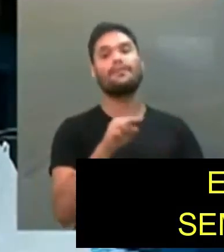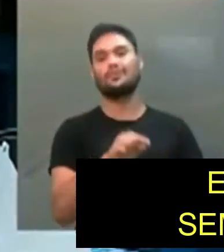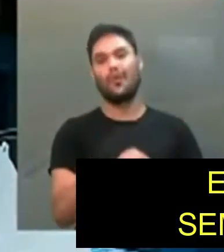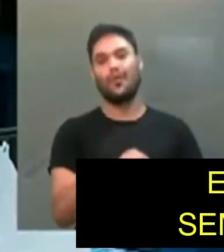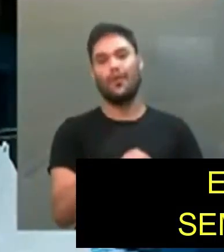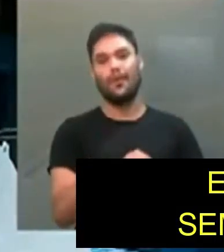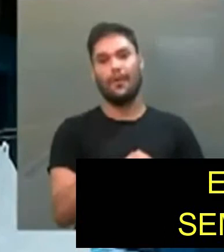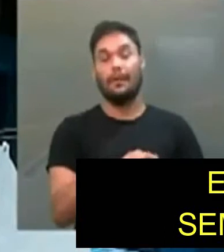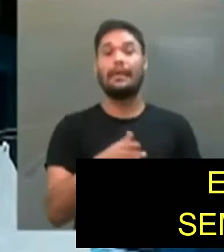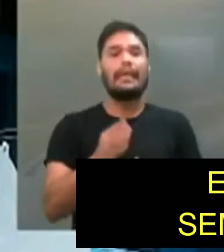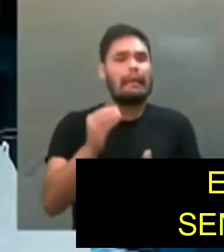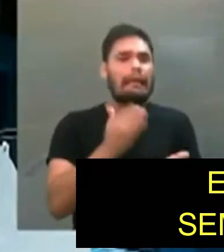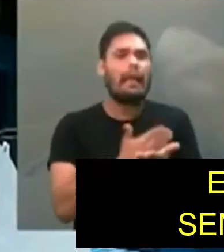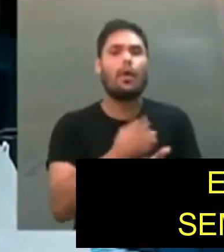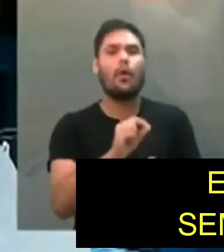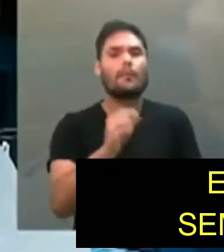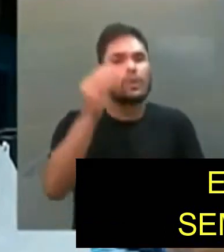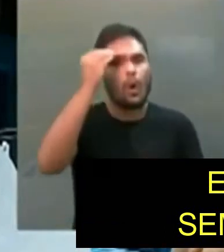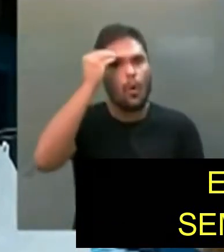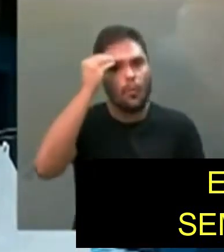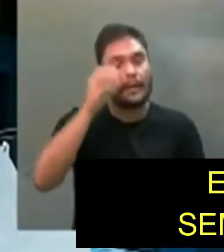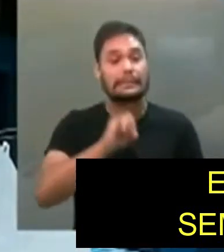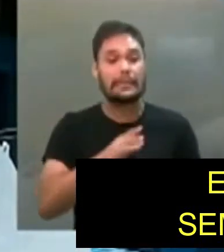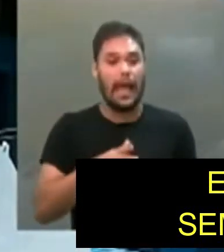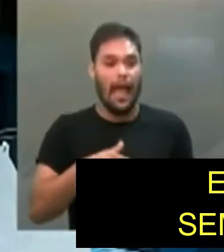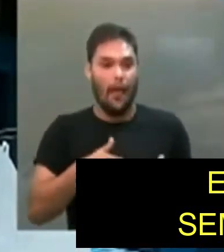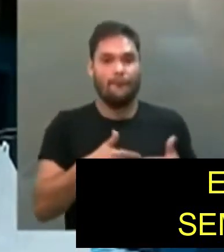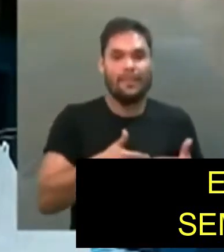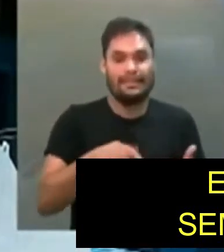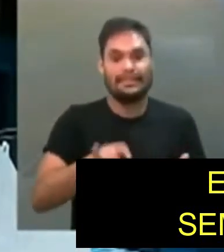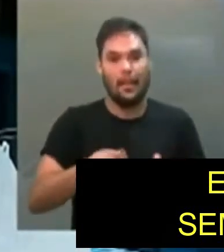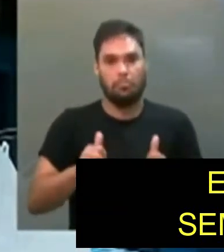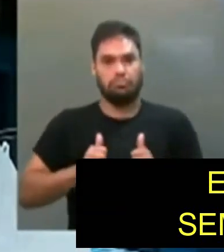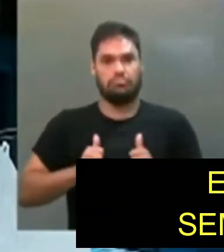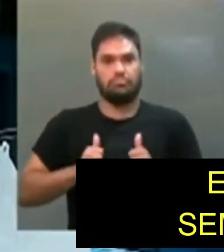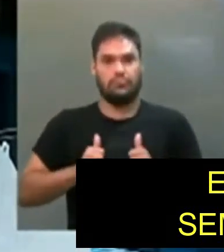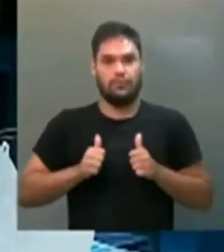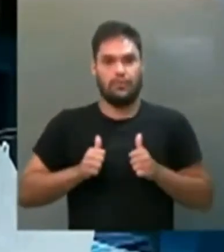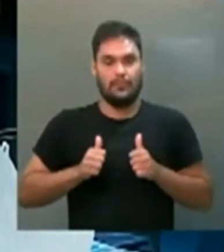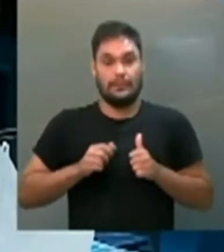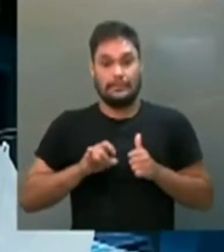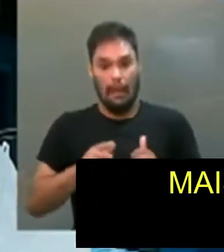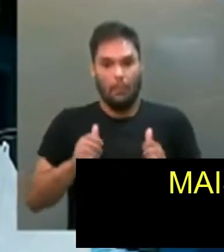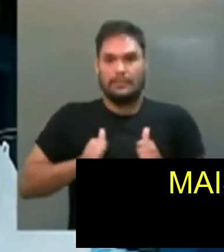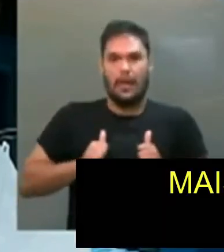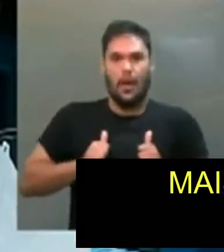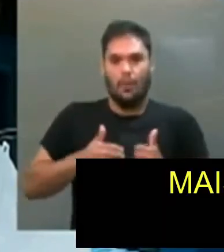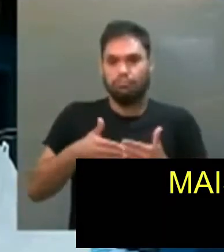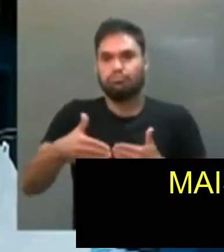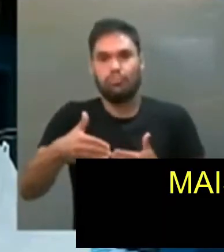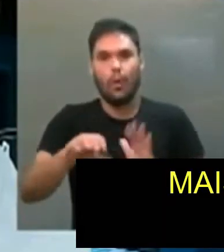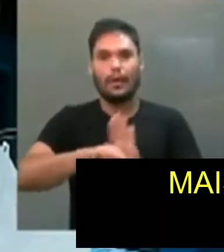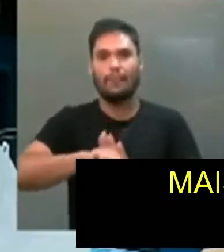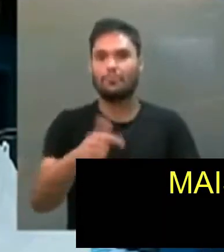E considera-se causa a ação ou omissão sem a qual o resultado não teria ocorrido. Mais